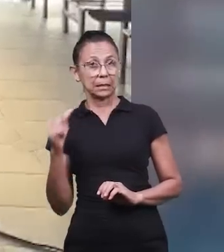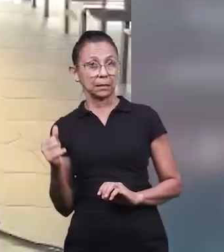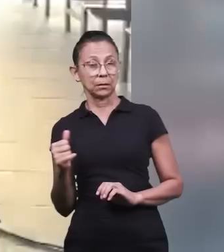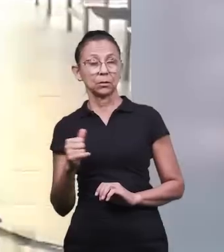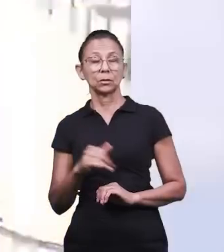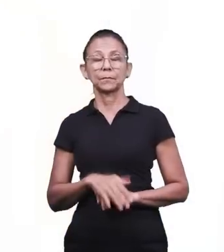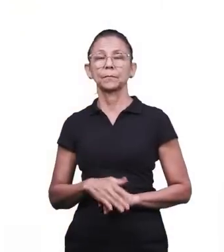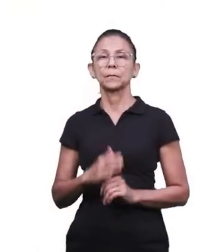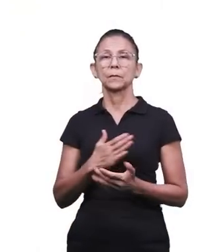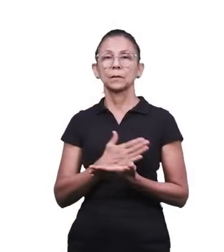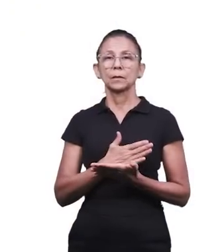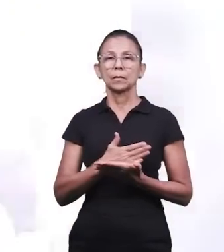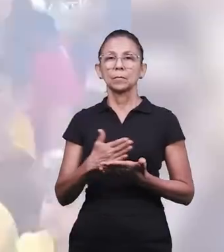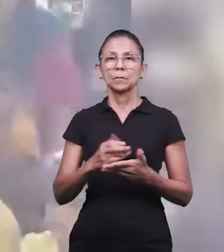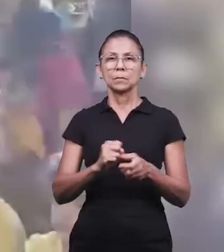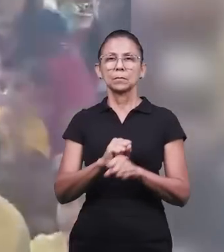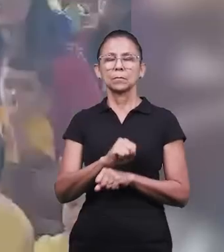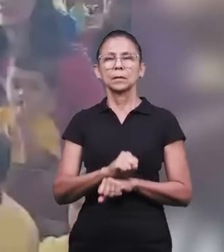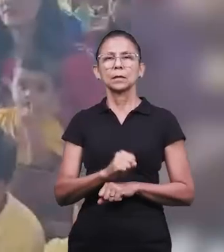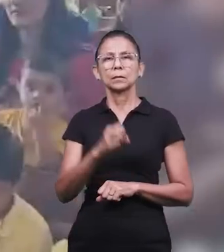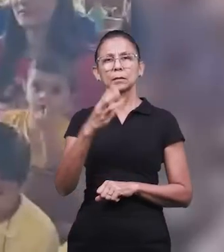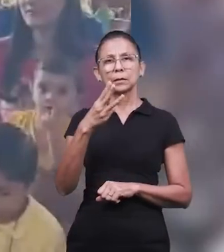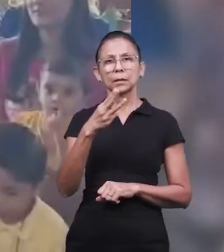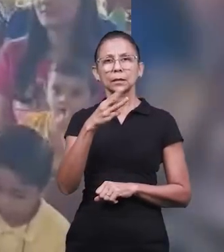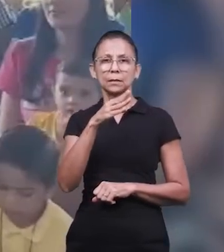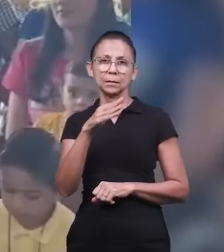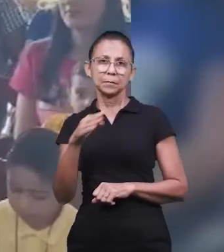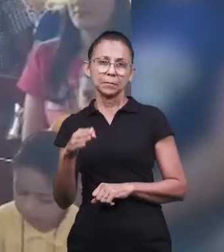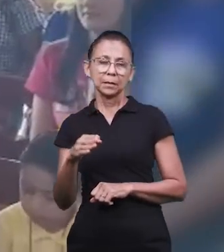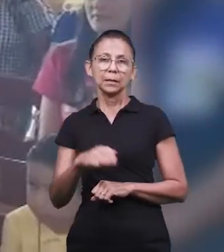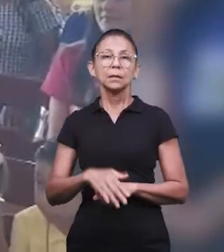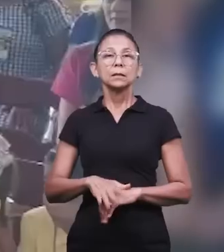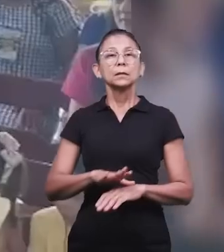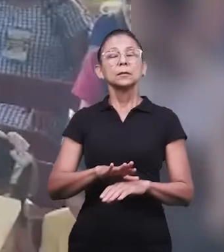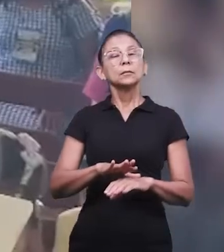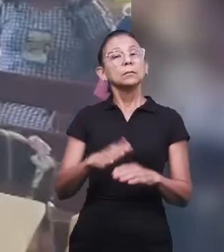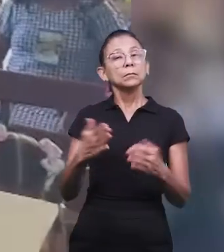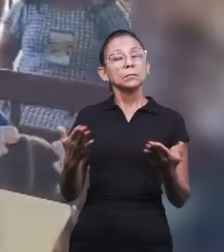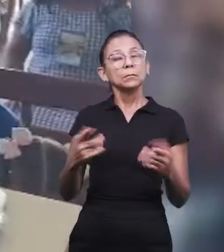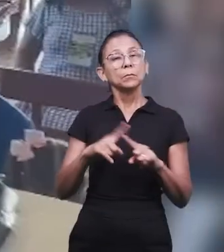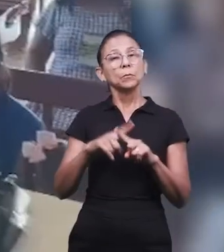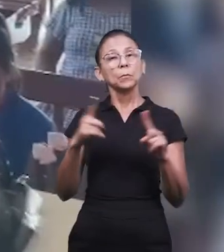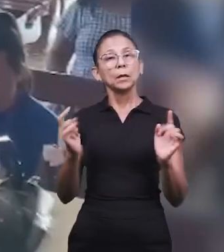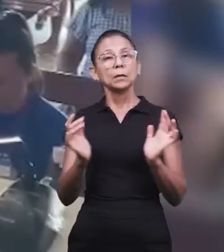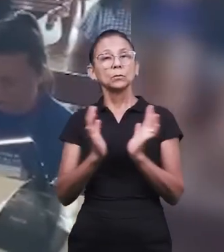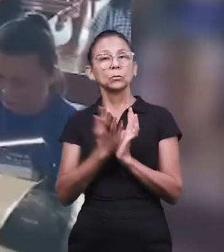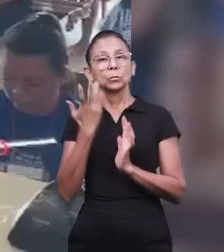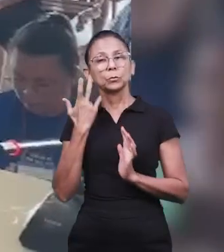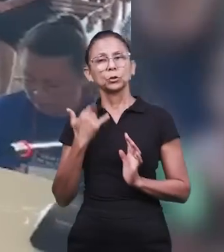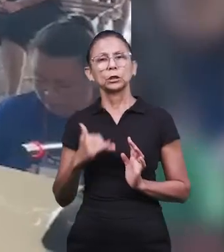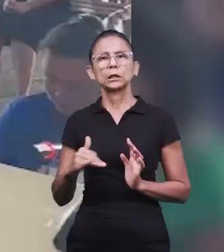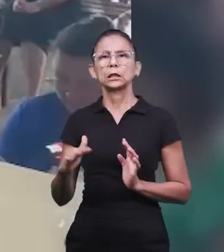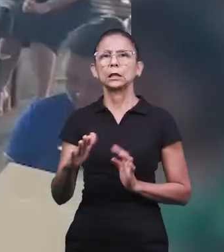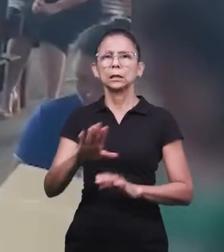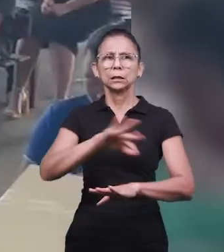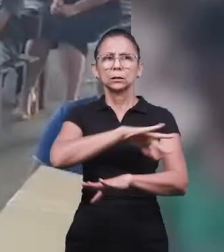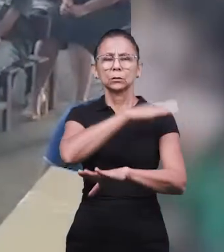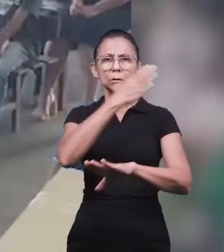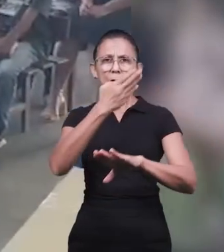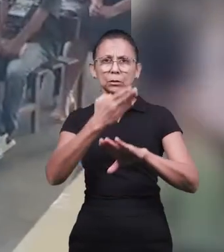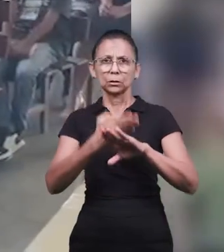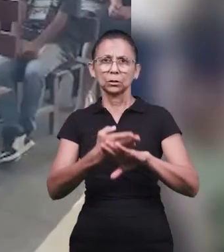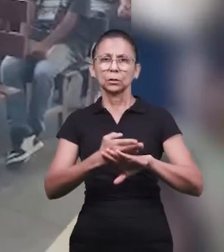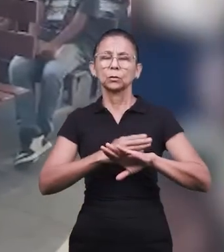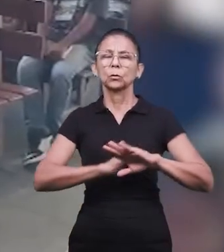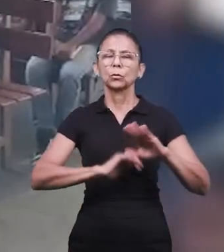às 15h30. Mas antes, no decorrer do dia, as nossas crianças, junto com os irmãos da Igreja de Santarém, distribuíram convites, colhendo fruto no